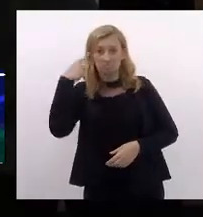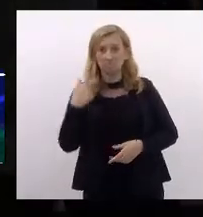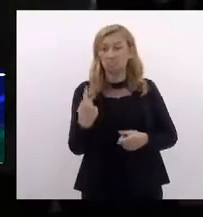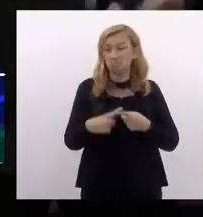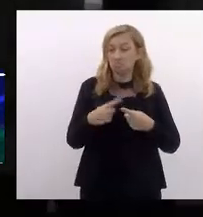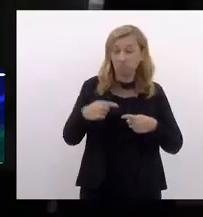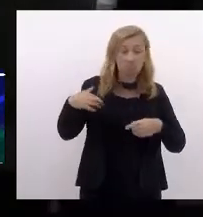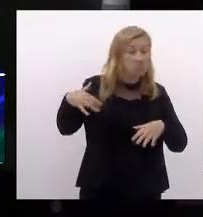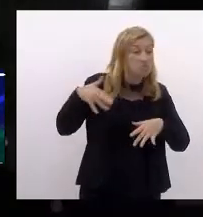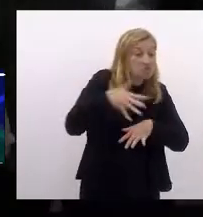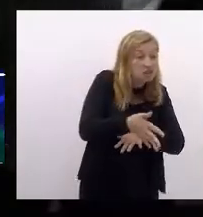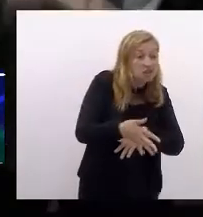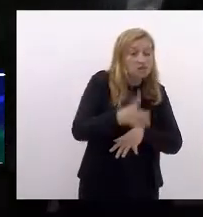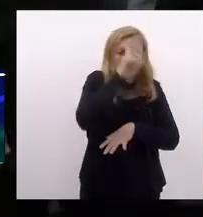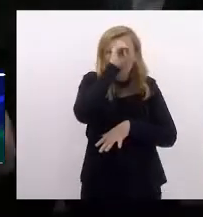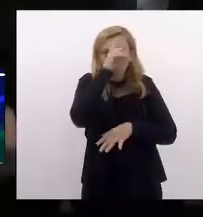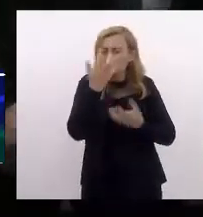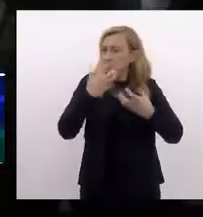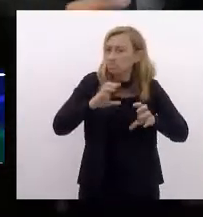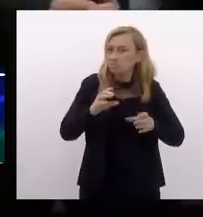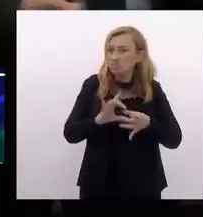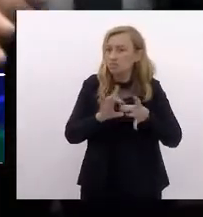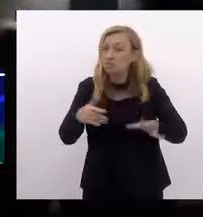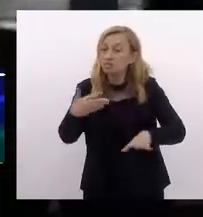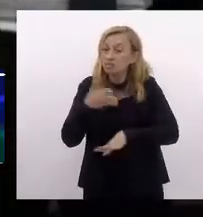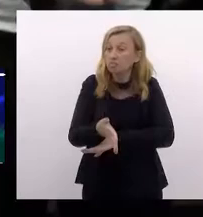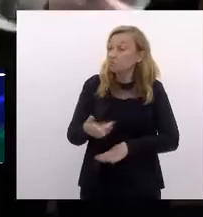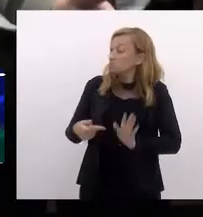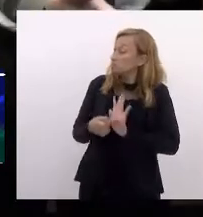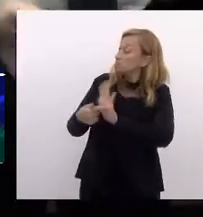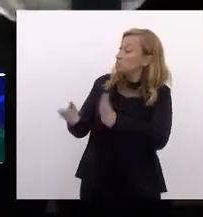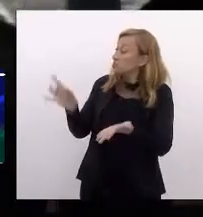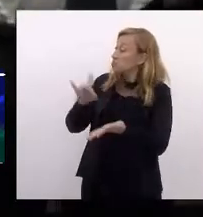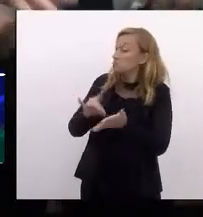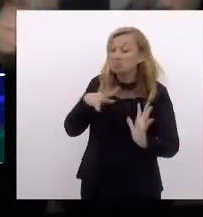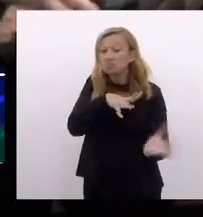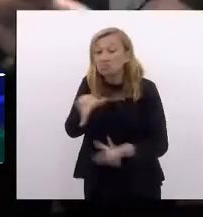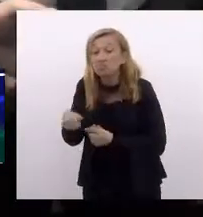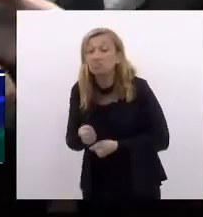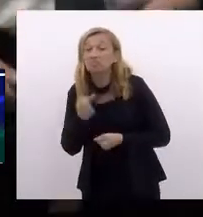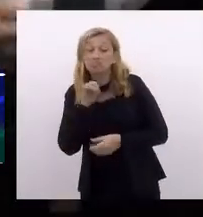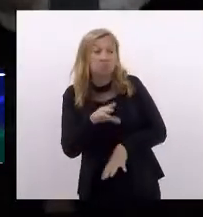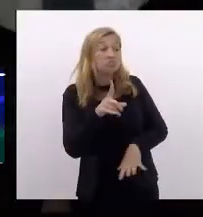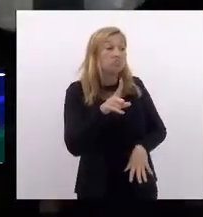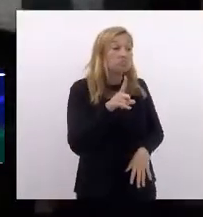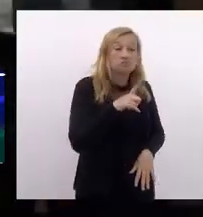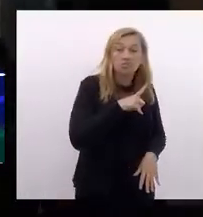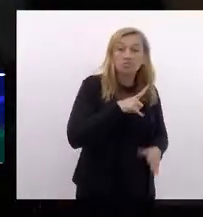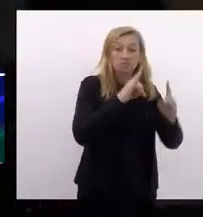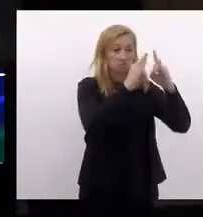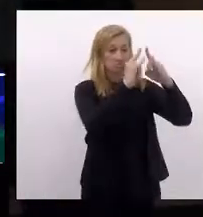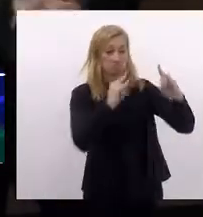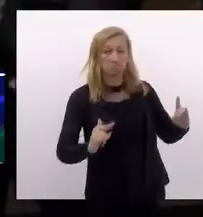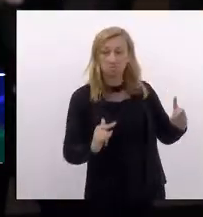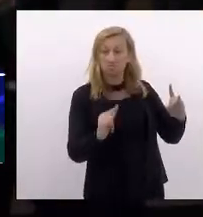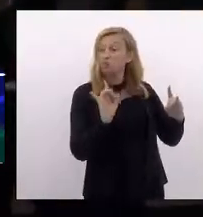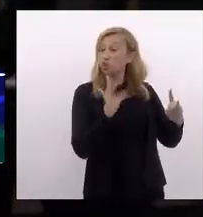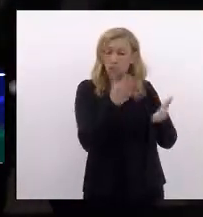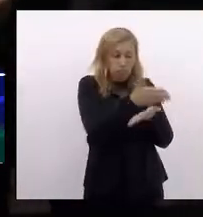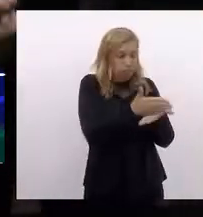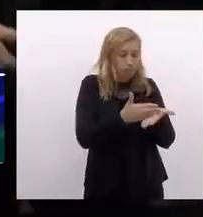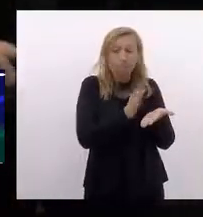que invadir o hospital não queria deixar eu entrar mas mostrei realidade o mundo mostrei que a gente só existia tenta e